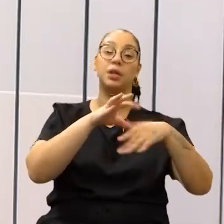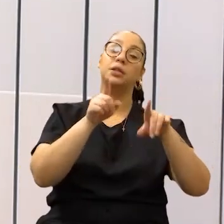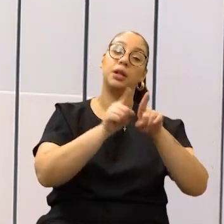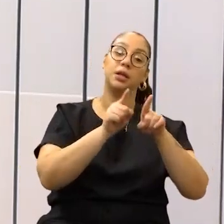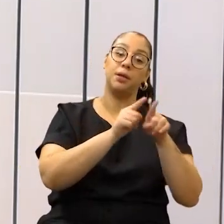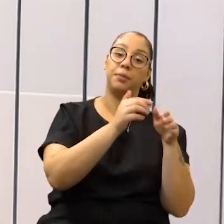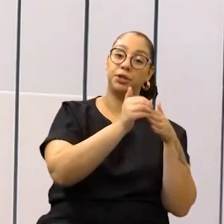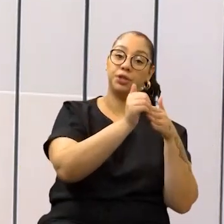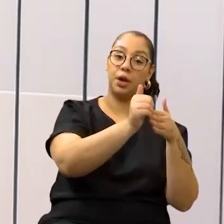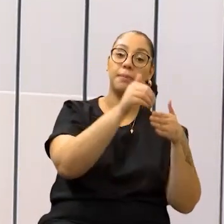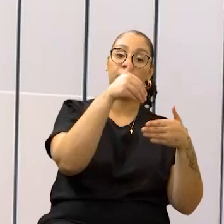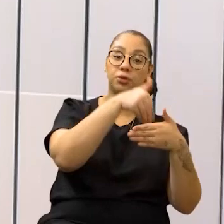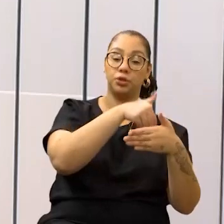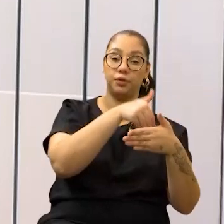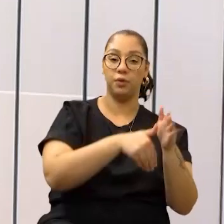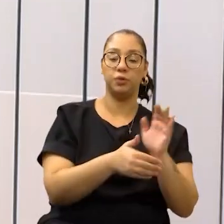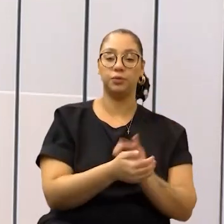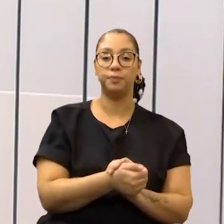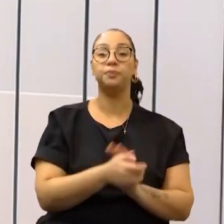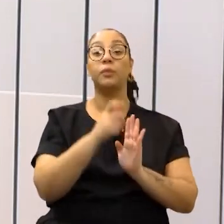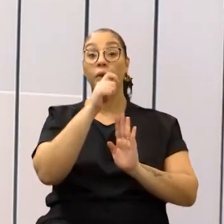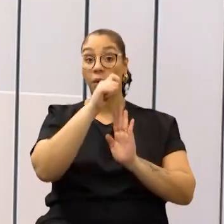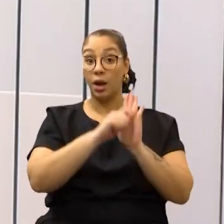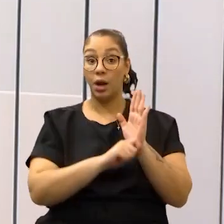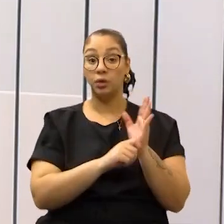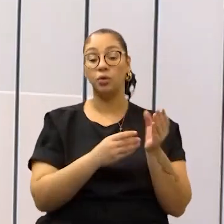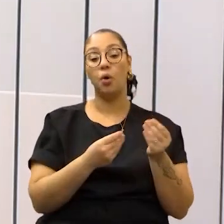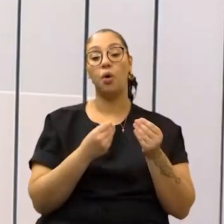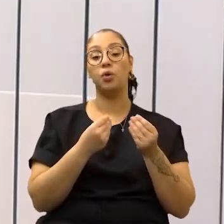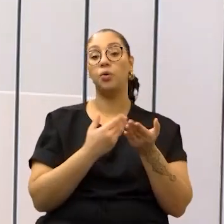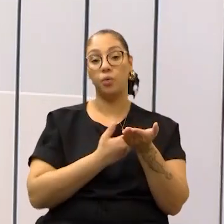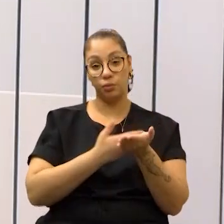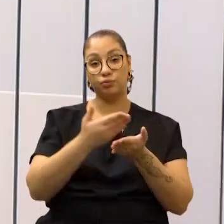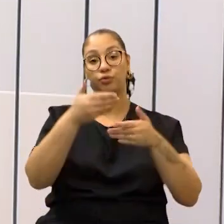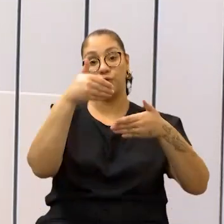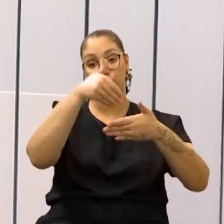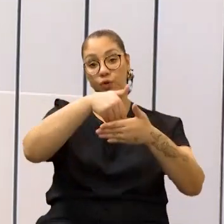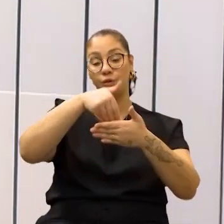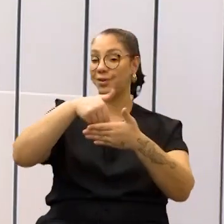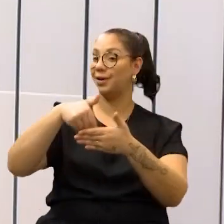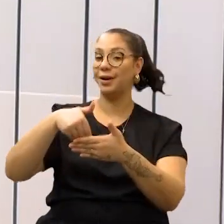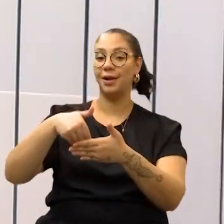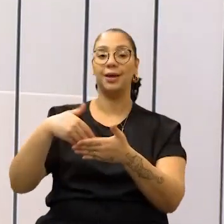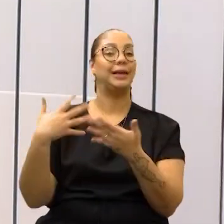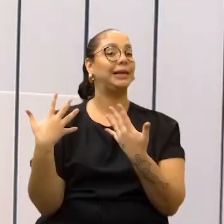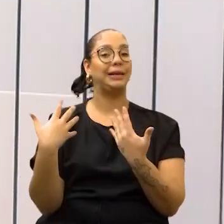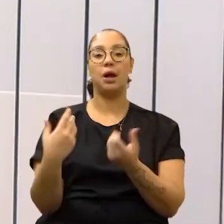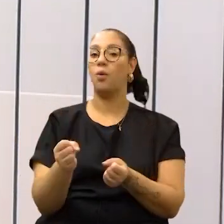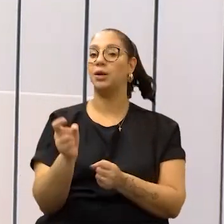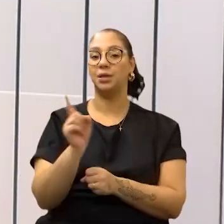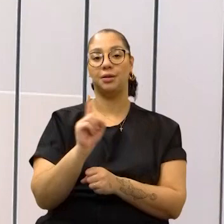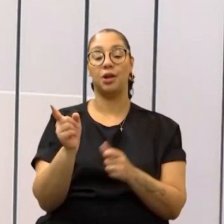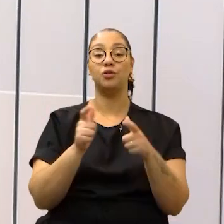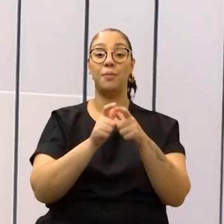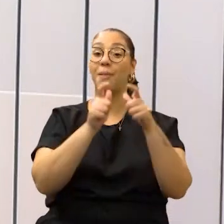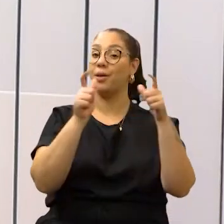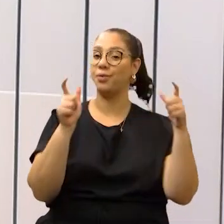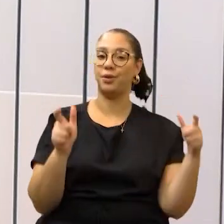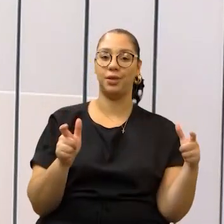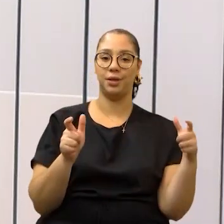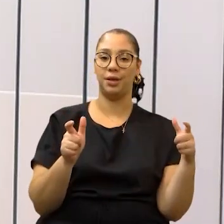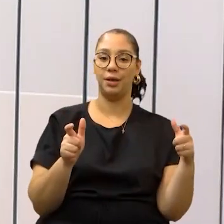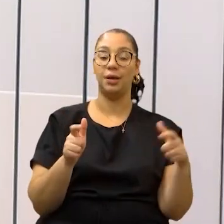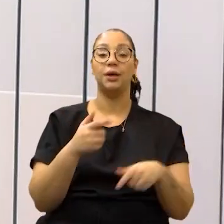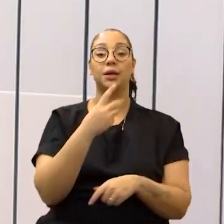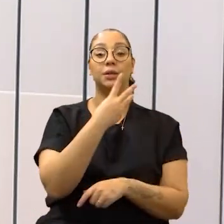e encaminhamentos de voto. O relatório foi então levado à votação em plenário e rejeitado por